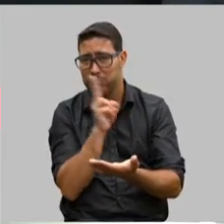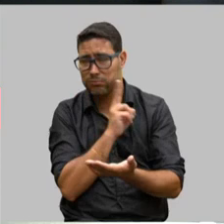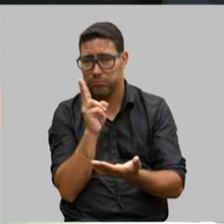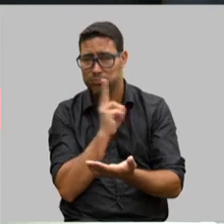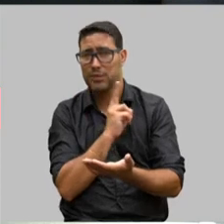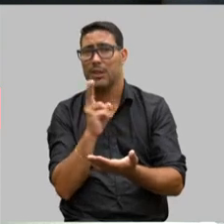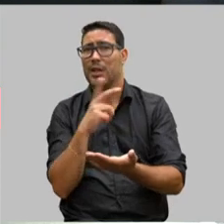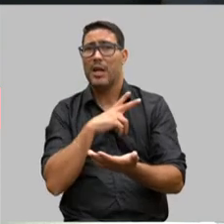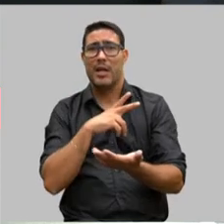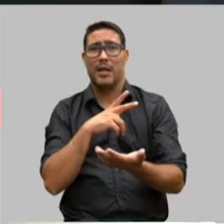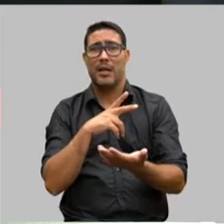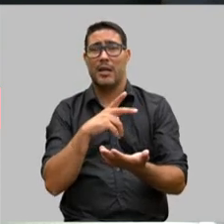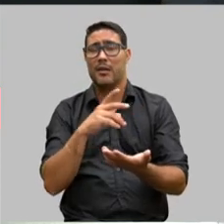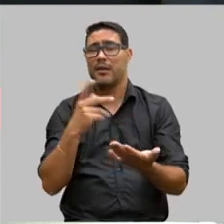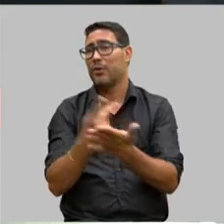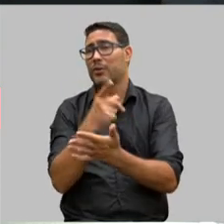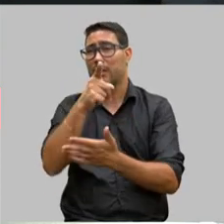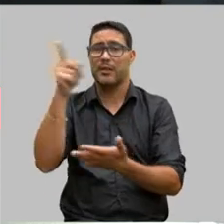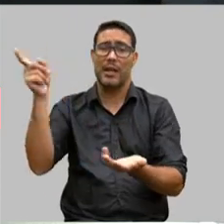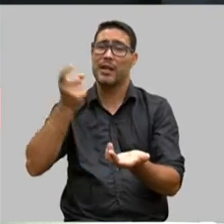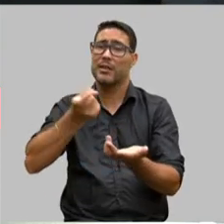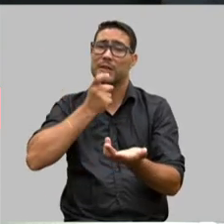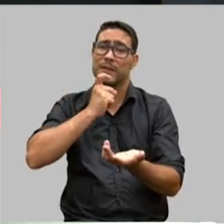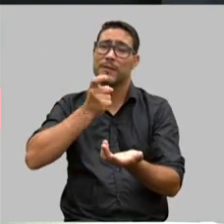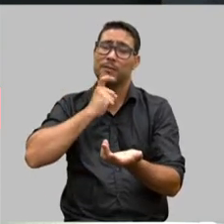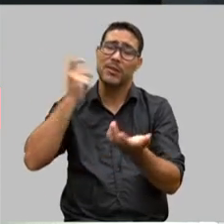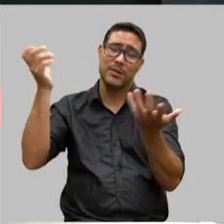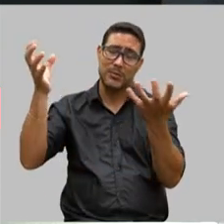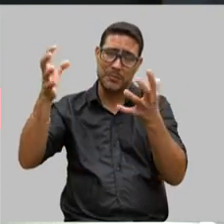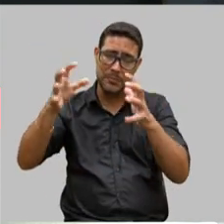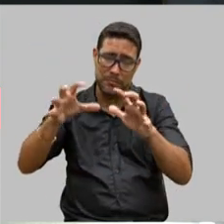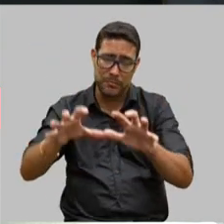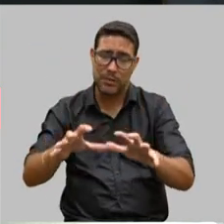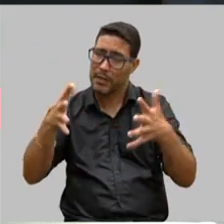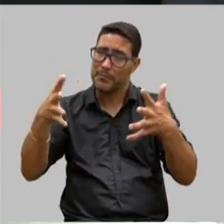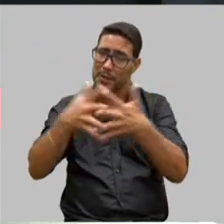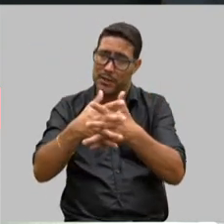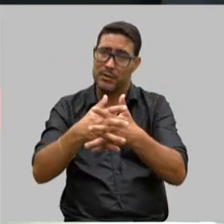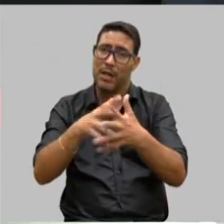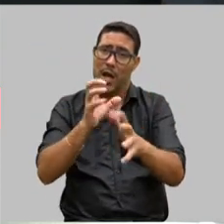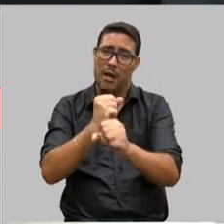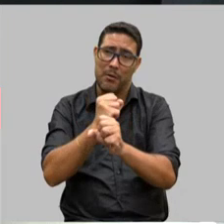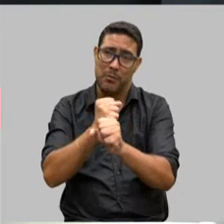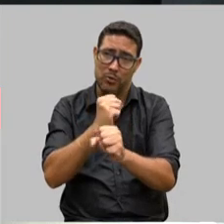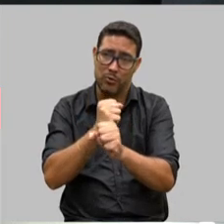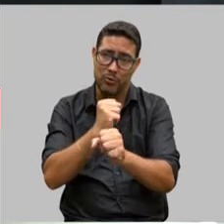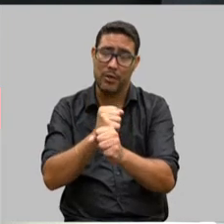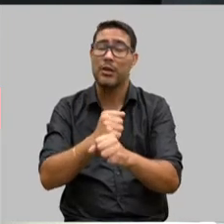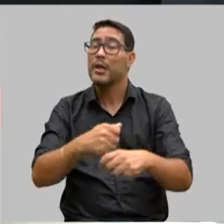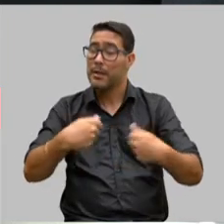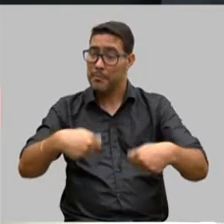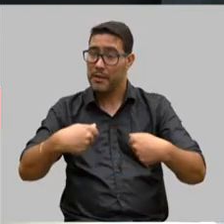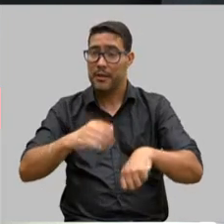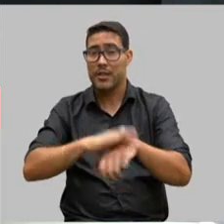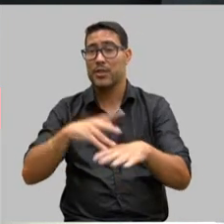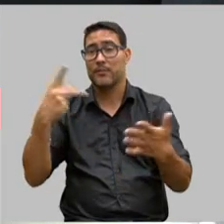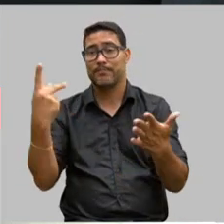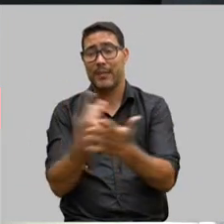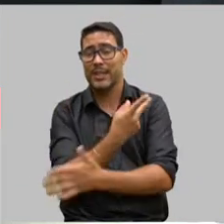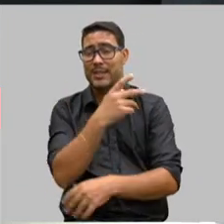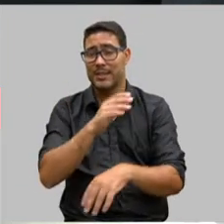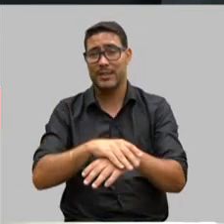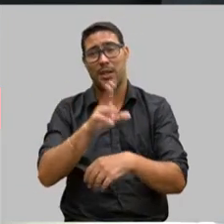toda vez que tem aí geadas, situações que prejudicam a produção, requerem ações emergenciais voltadas